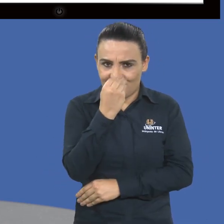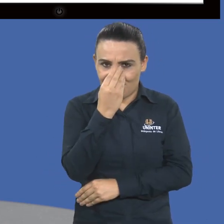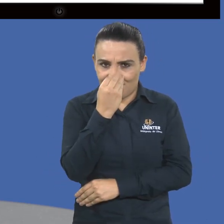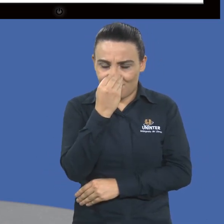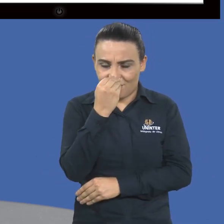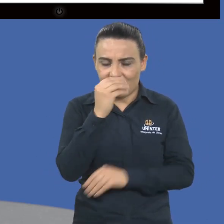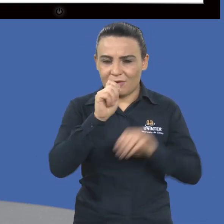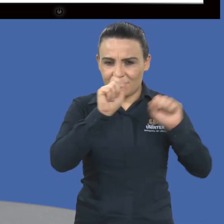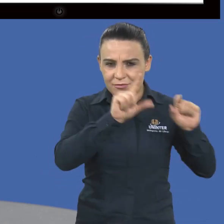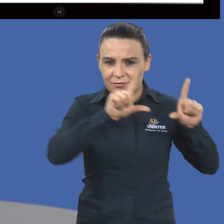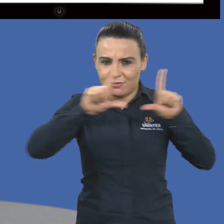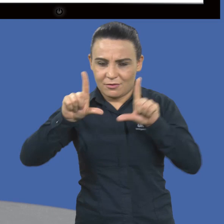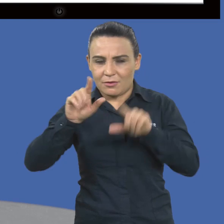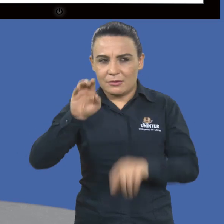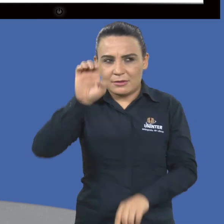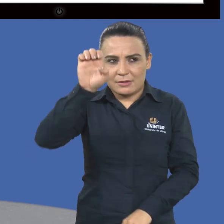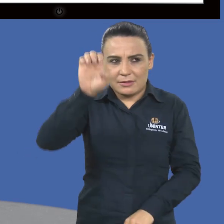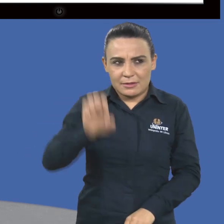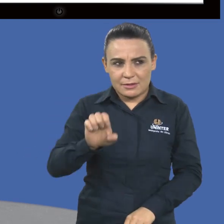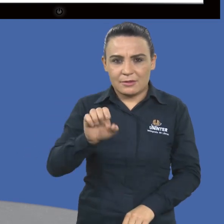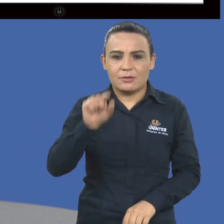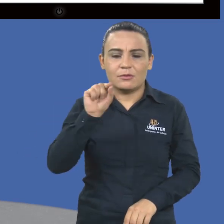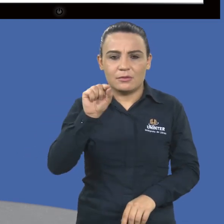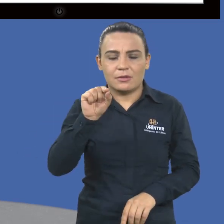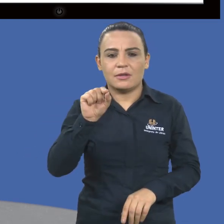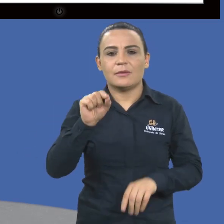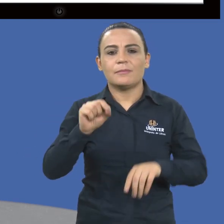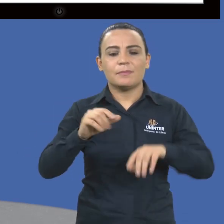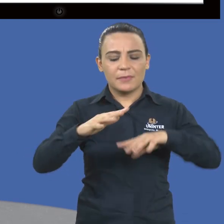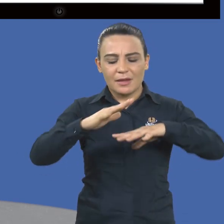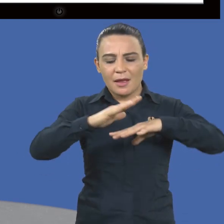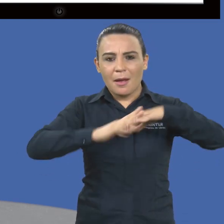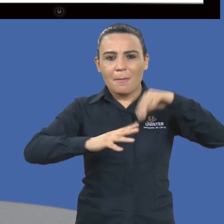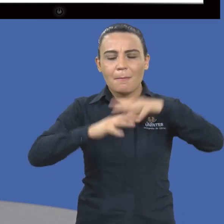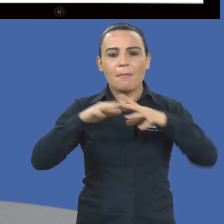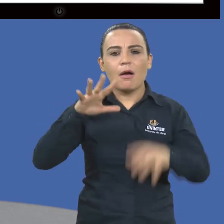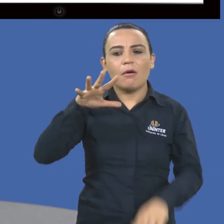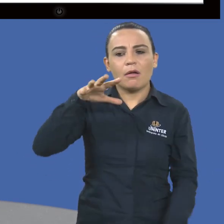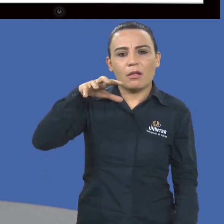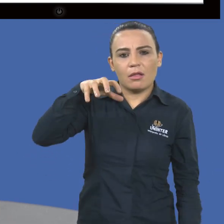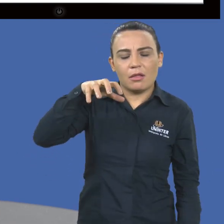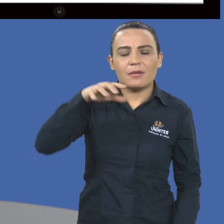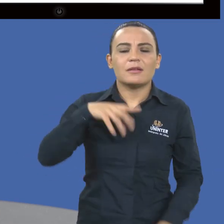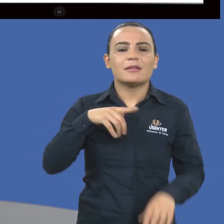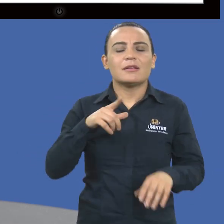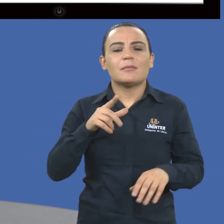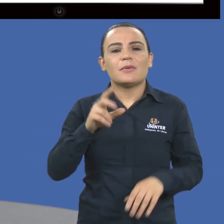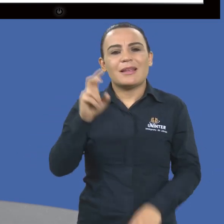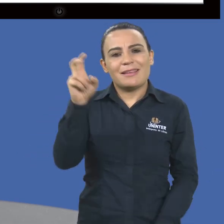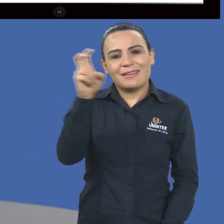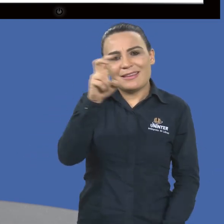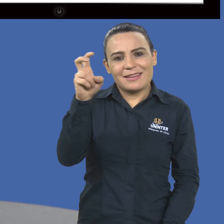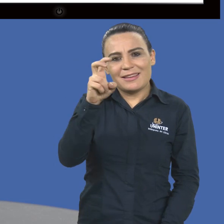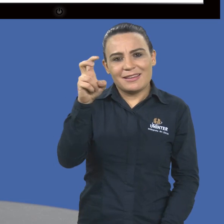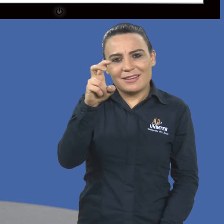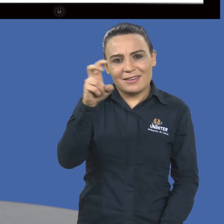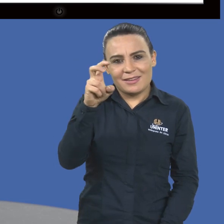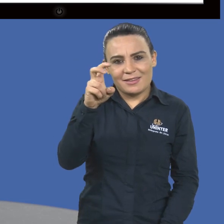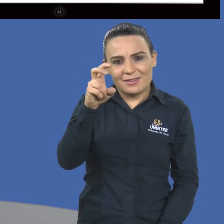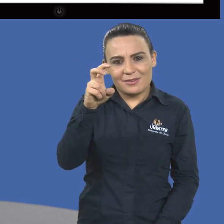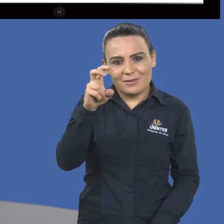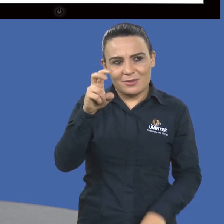podem ver na imagem do lado esquerdo, é a chamada clinodactilia. Então, o quinto